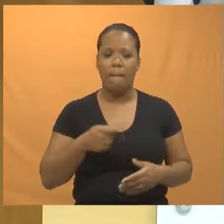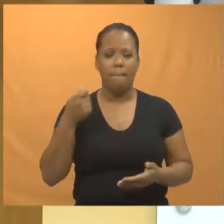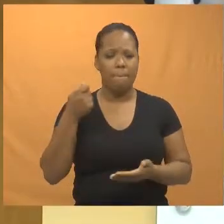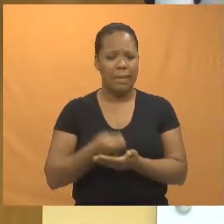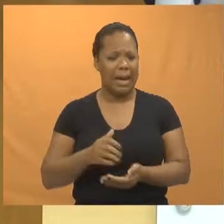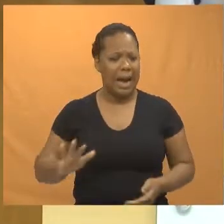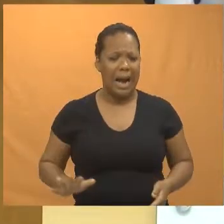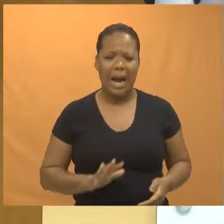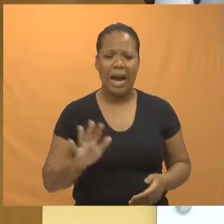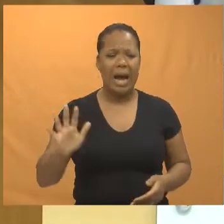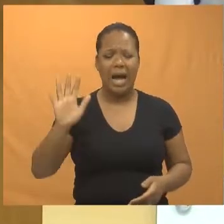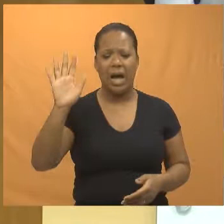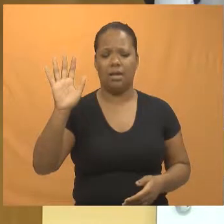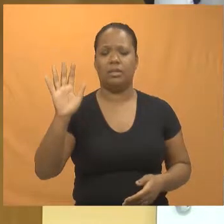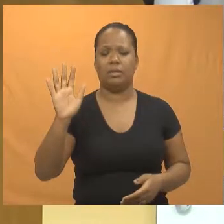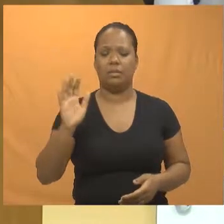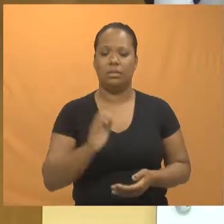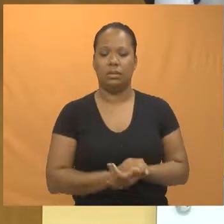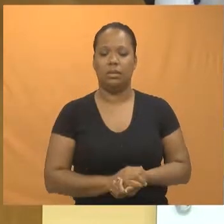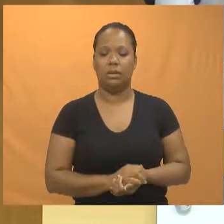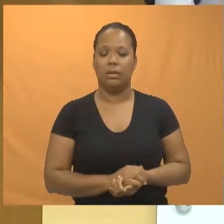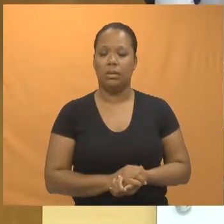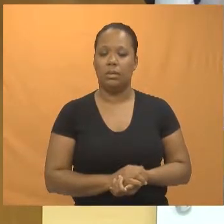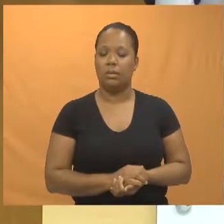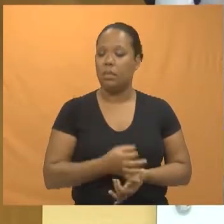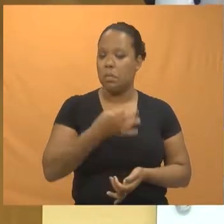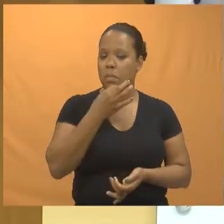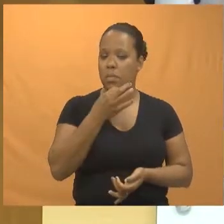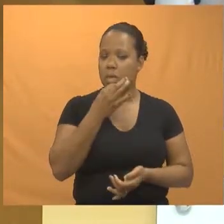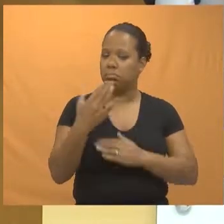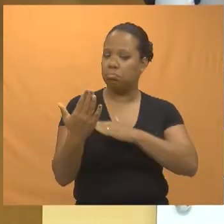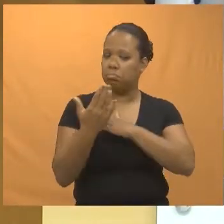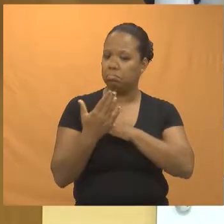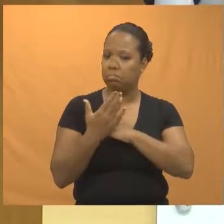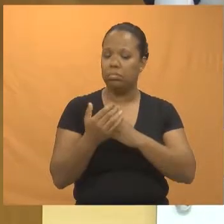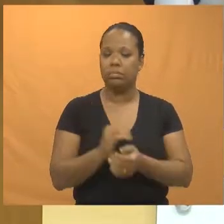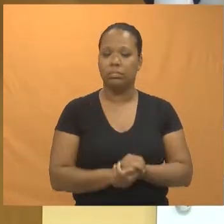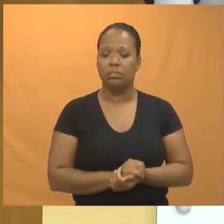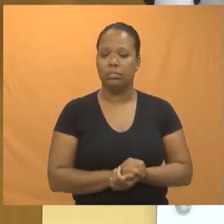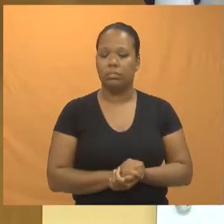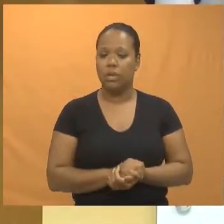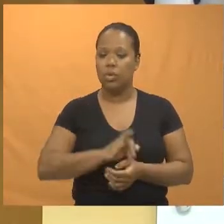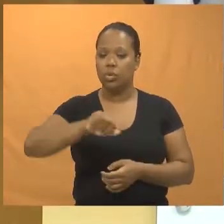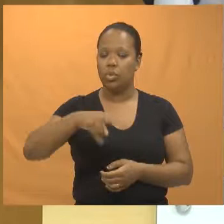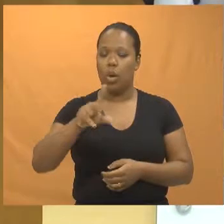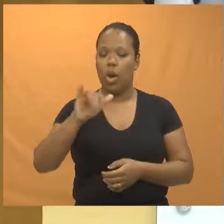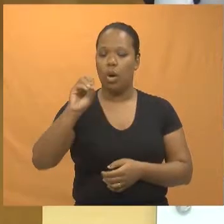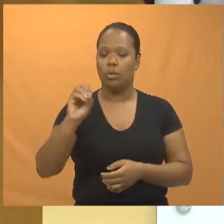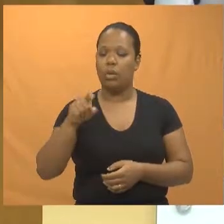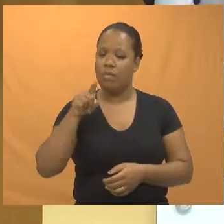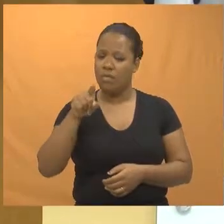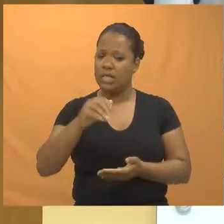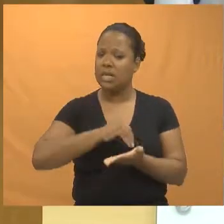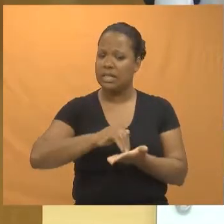caro um jurídico para dar um parecer favorável, e deu um parecer favorável. Então, Júlio, eu quero dizer aqui, você